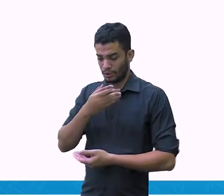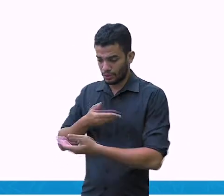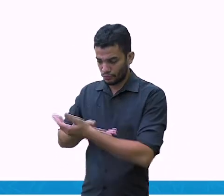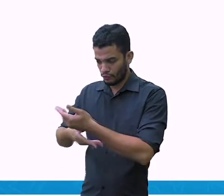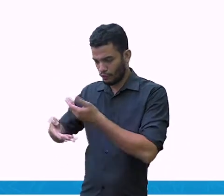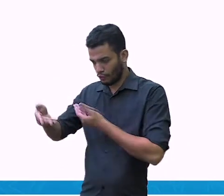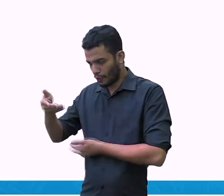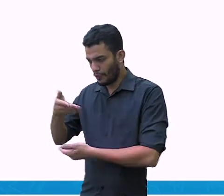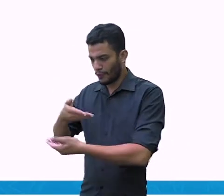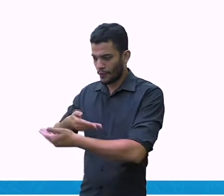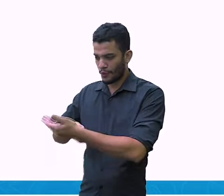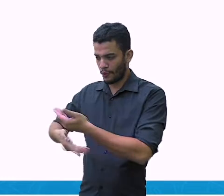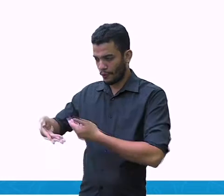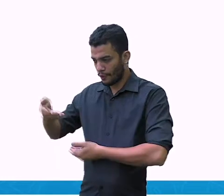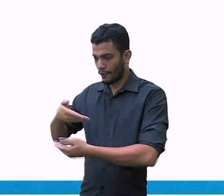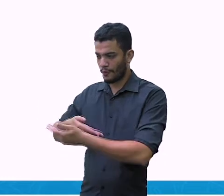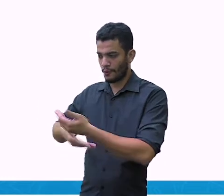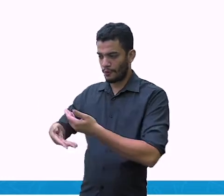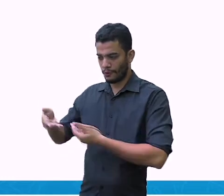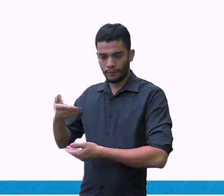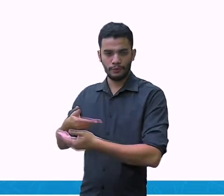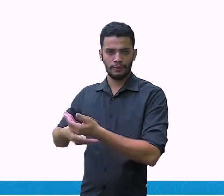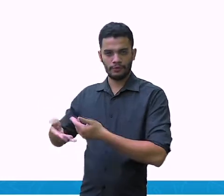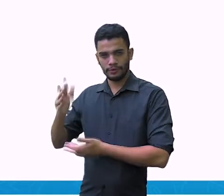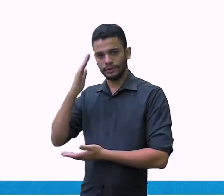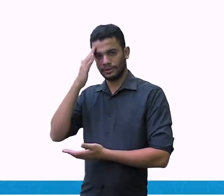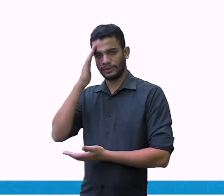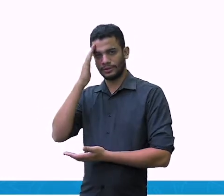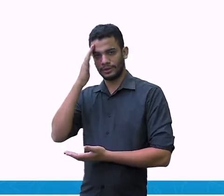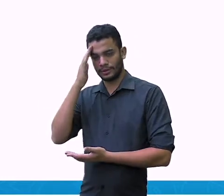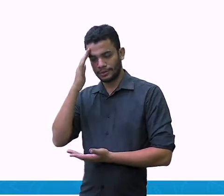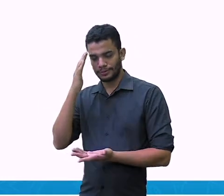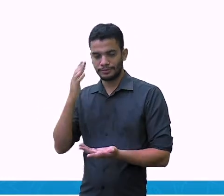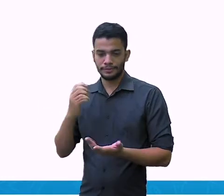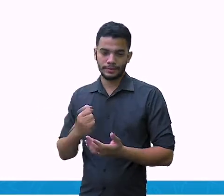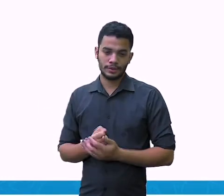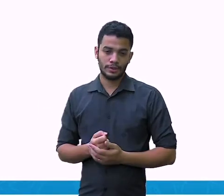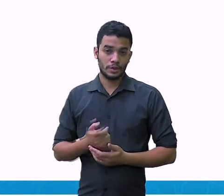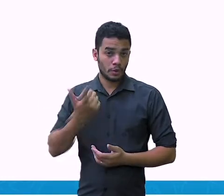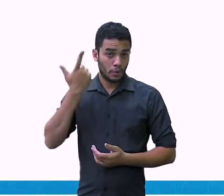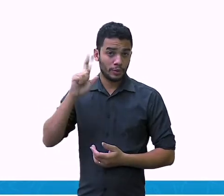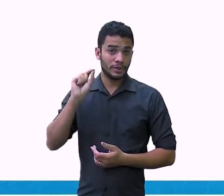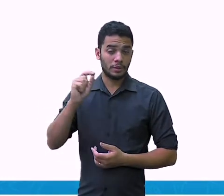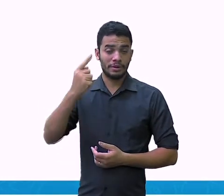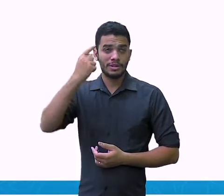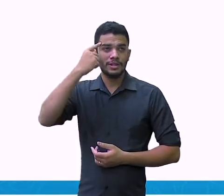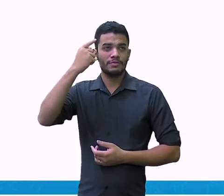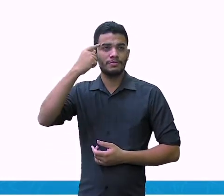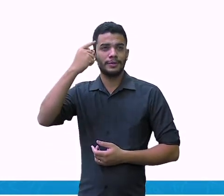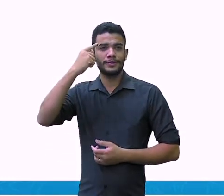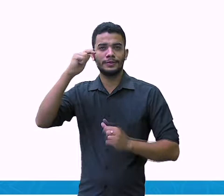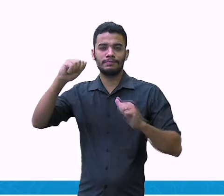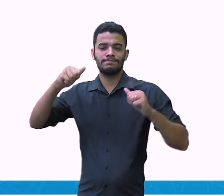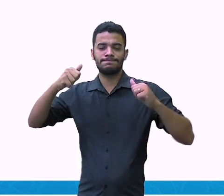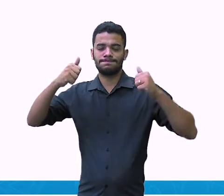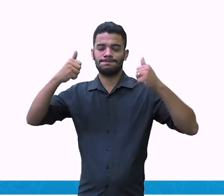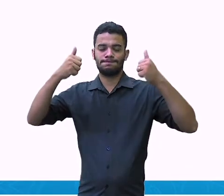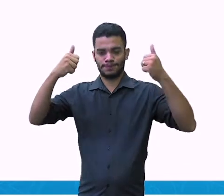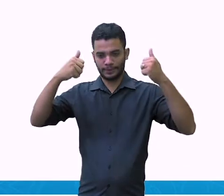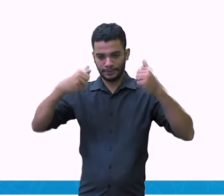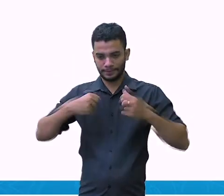de alguém. Isto também traz um bem-estar ao seu organismo.